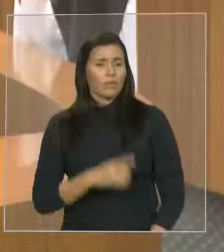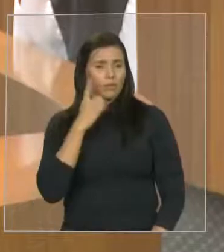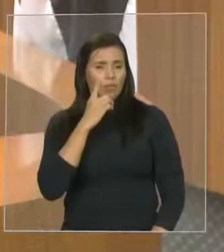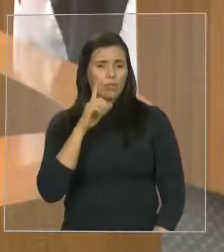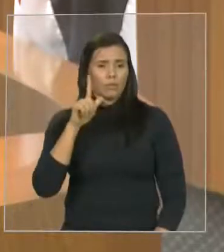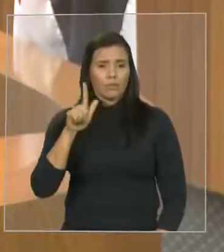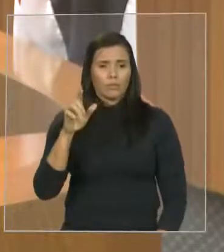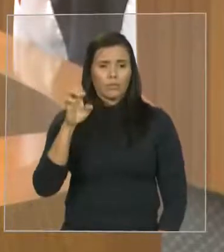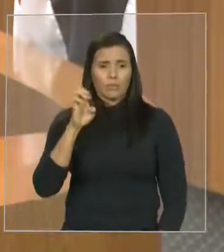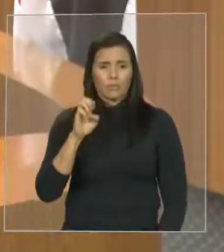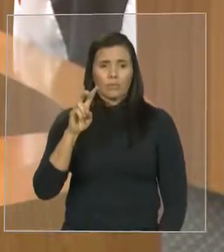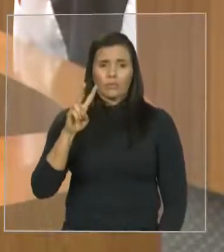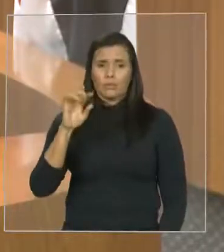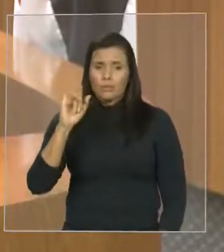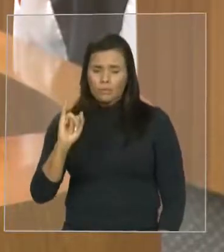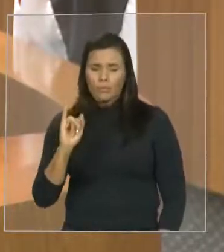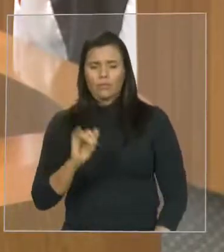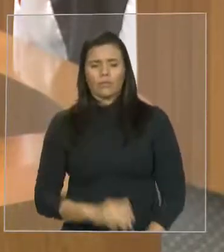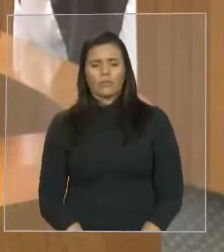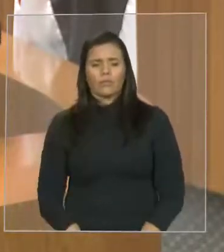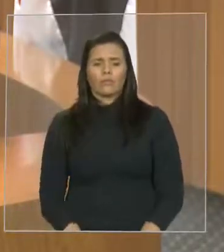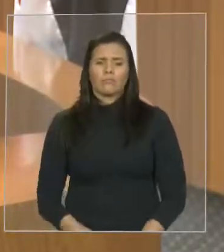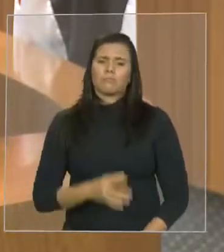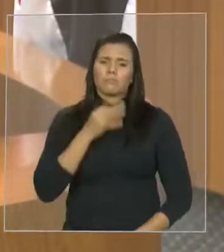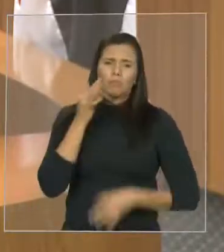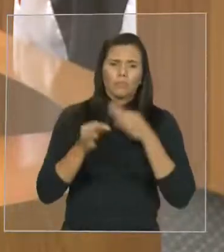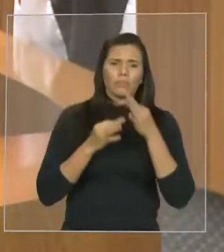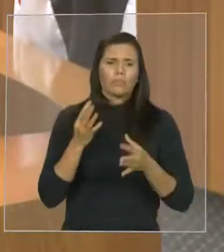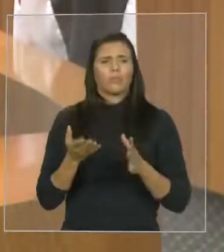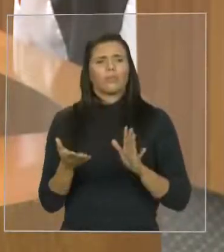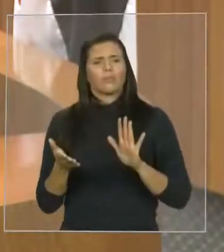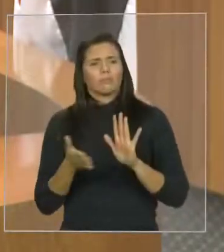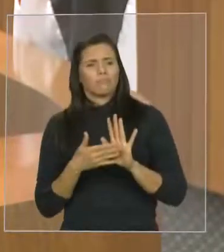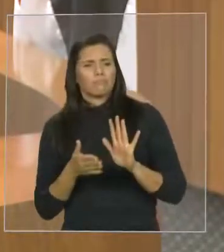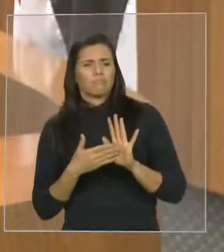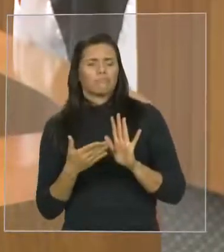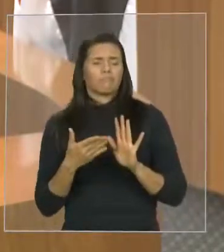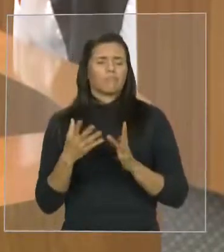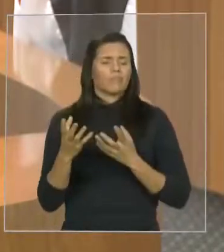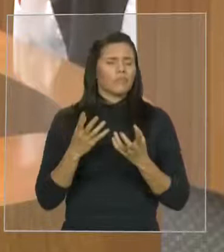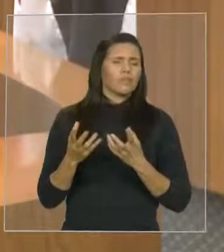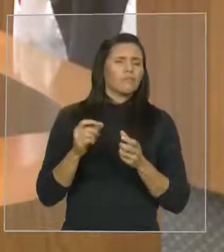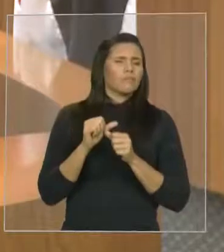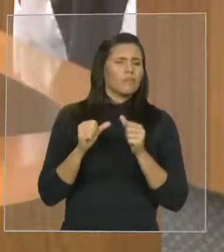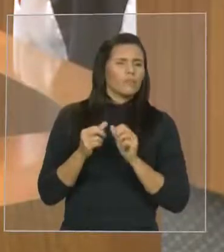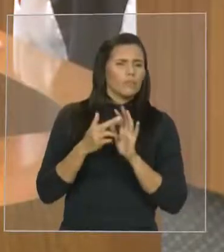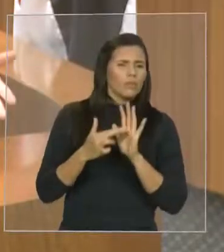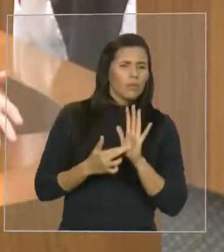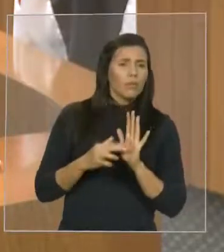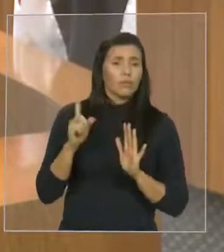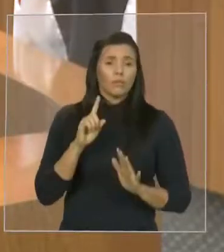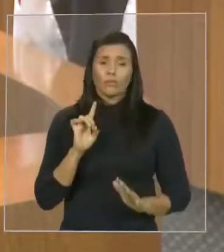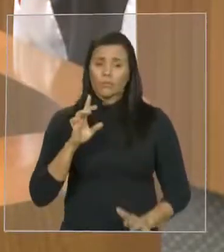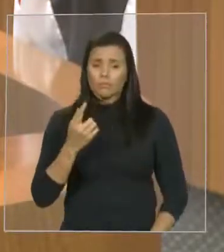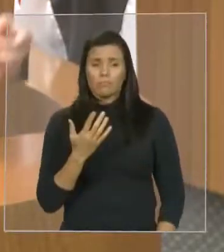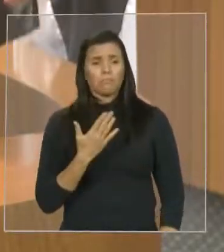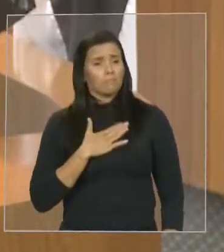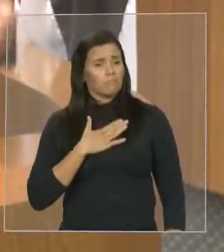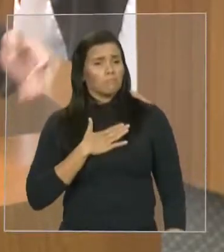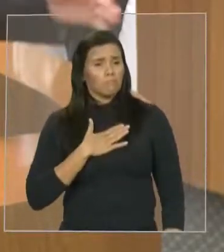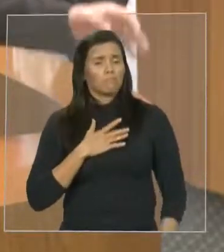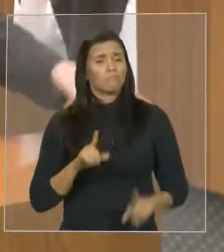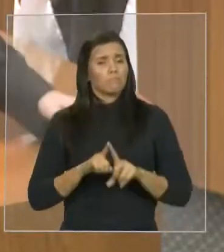manifestar pelas sugestões, pelas propostas de aperfeiçoamento, não minha, mas dos próprios servidores.